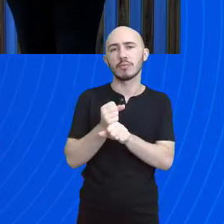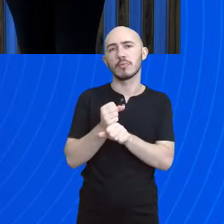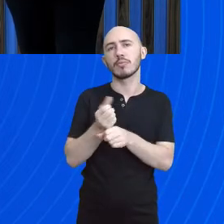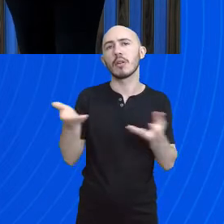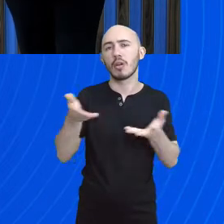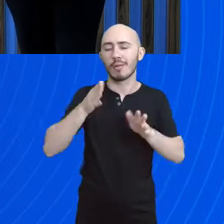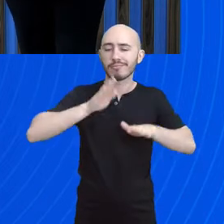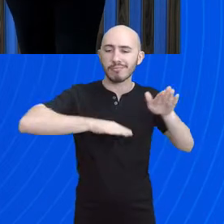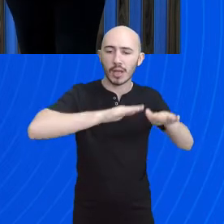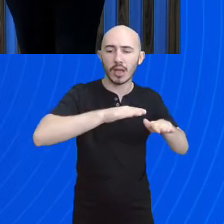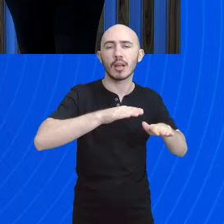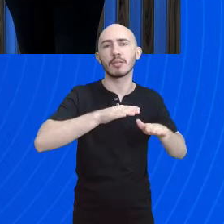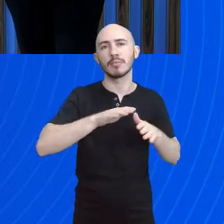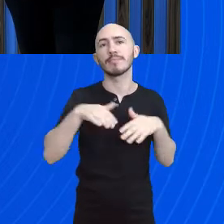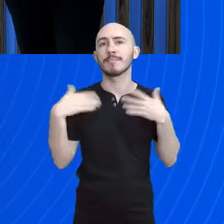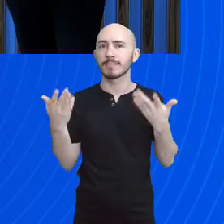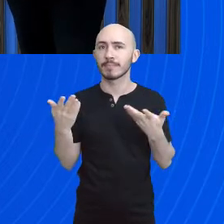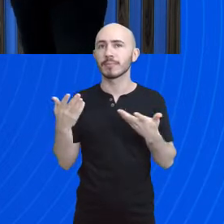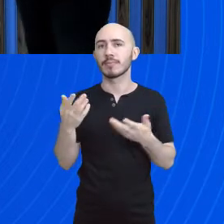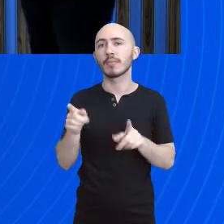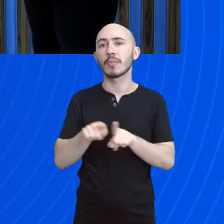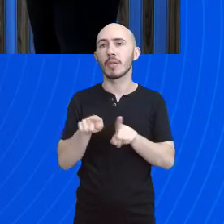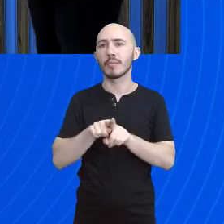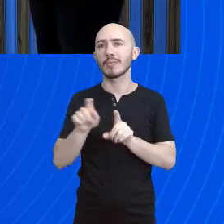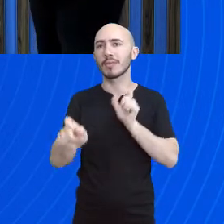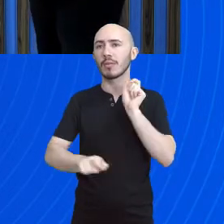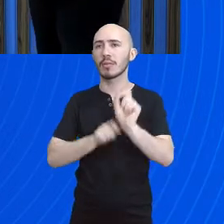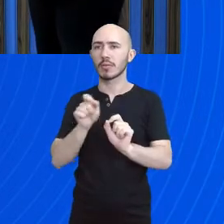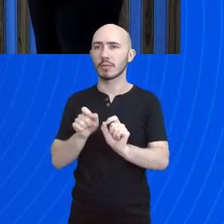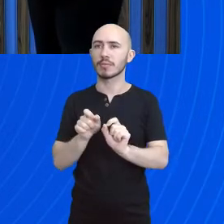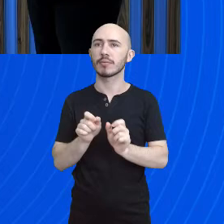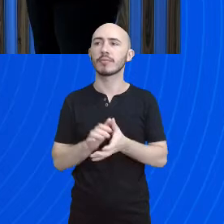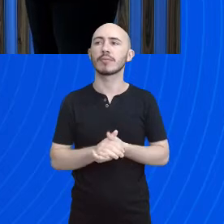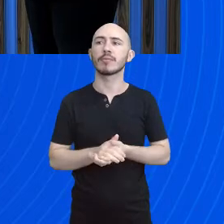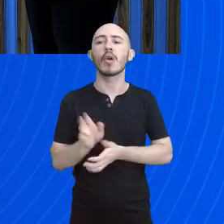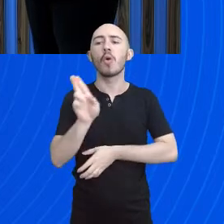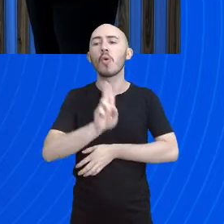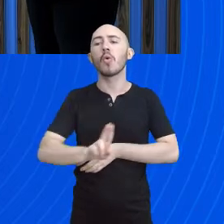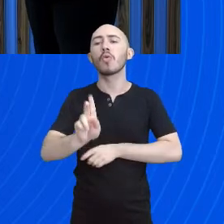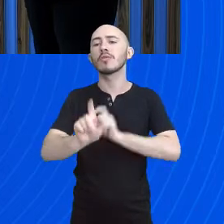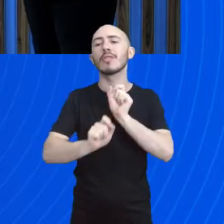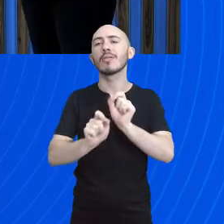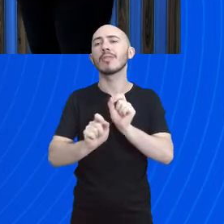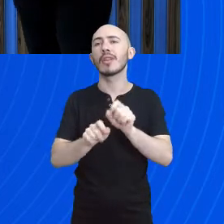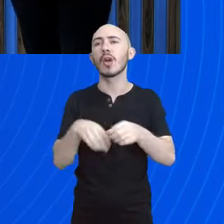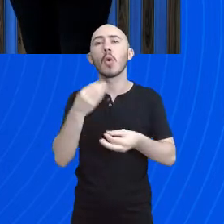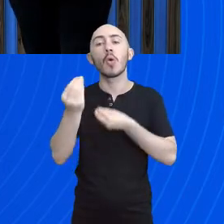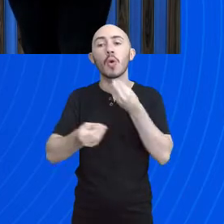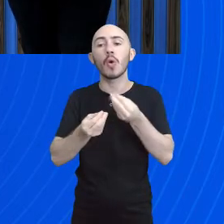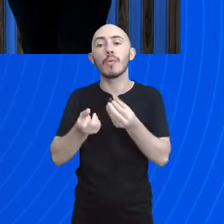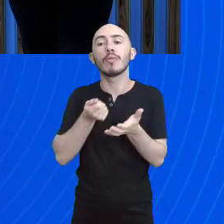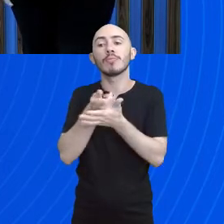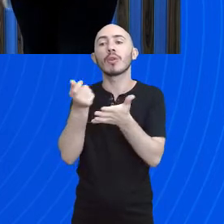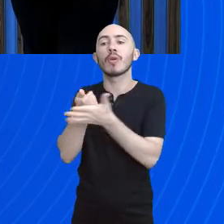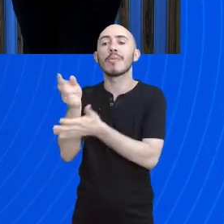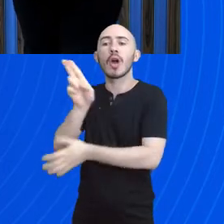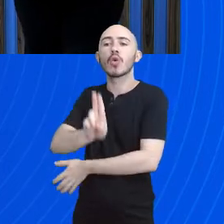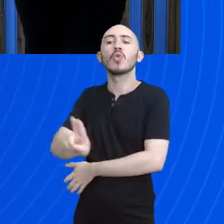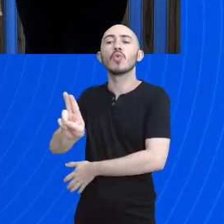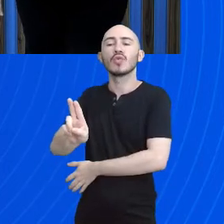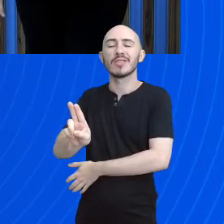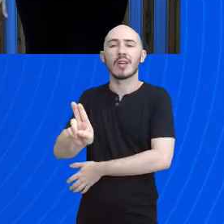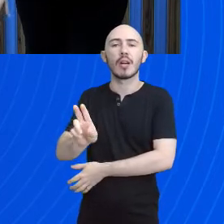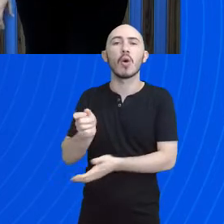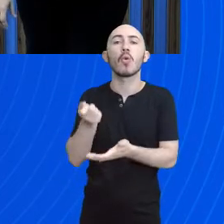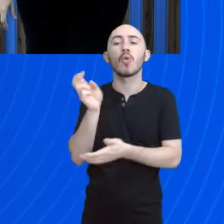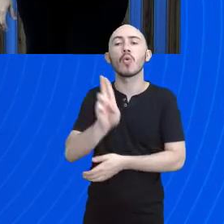pegada ecológica. E além disso, a gente utiliza também as formas de consumo. Então, a gente